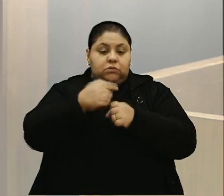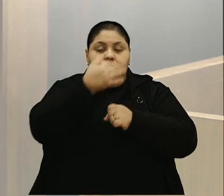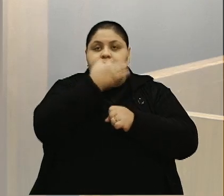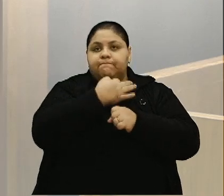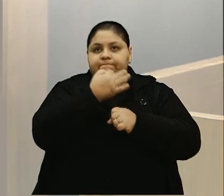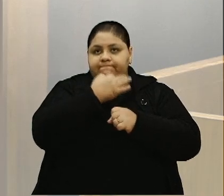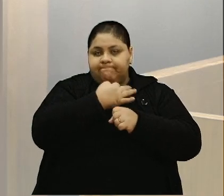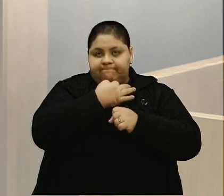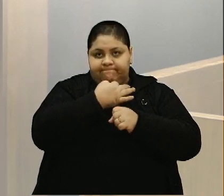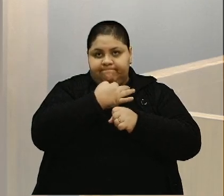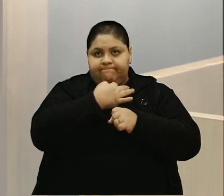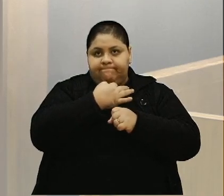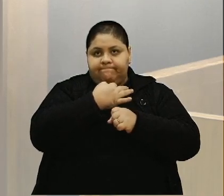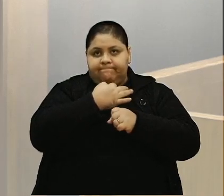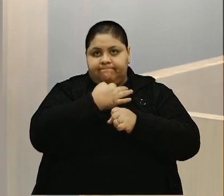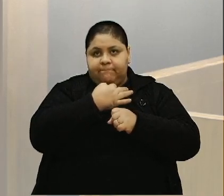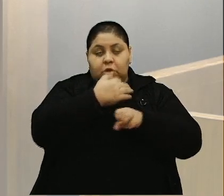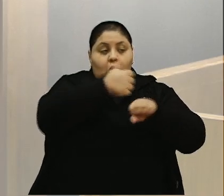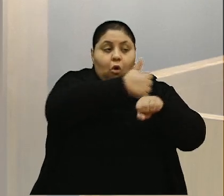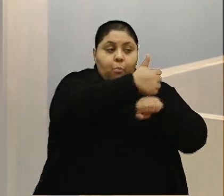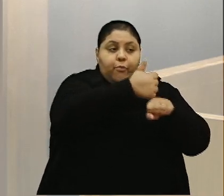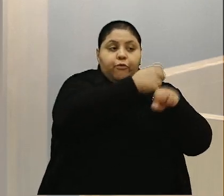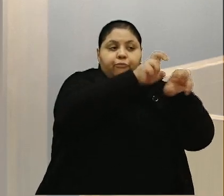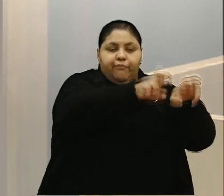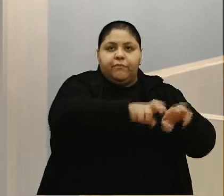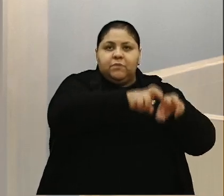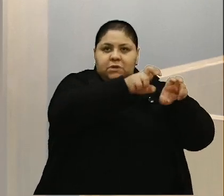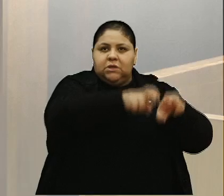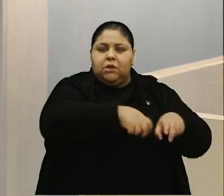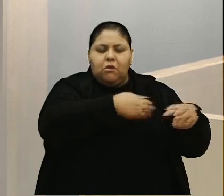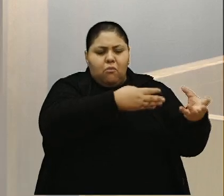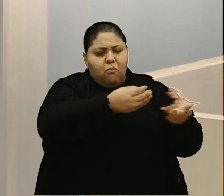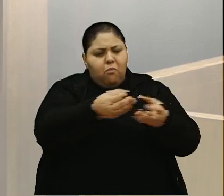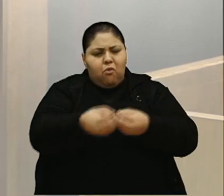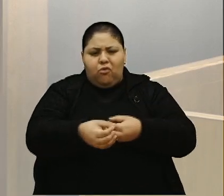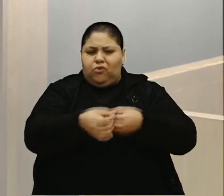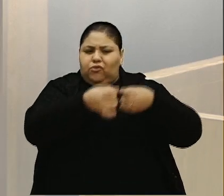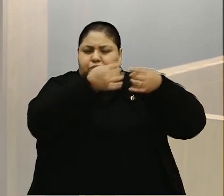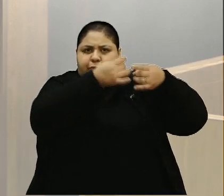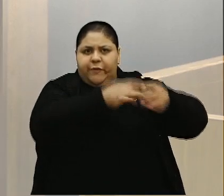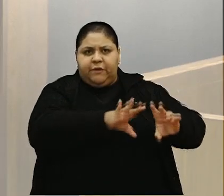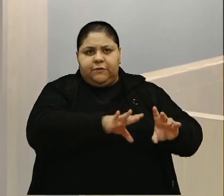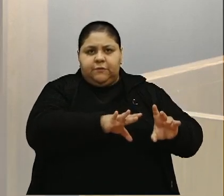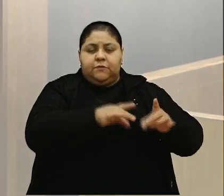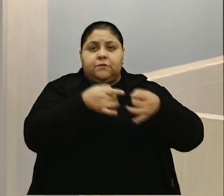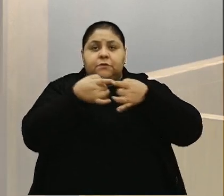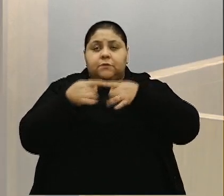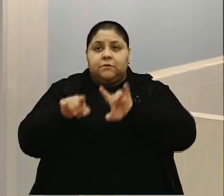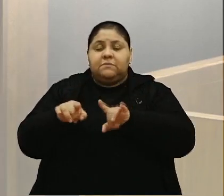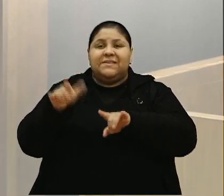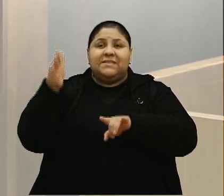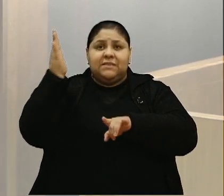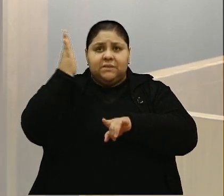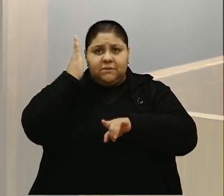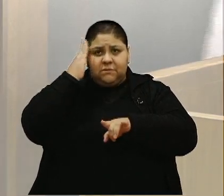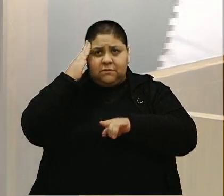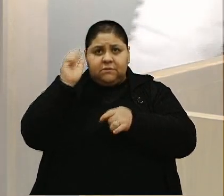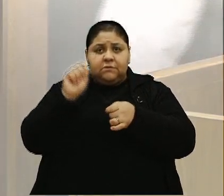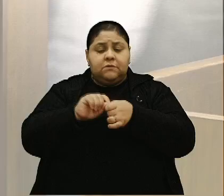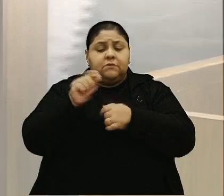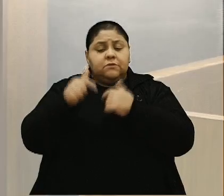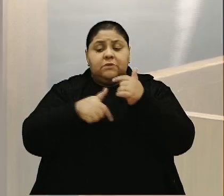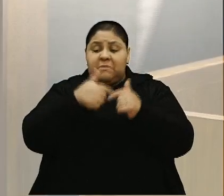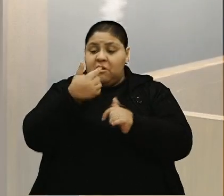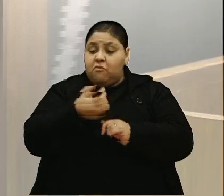O interior, nossos agricultores foram muito prejudicados, mas soubemos que foi feito um trabalho